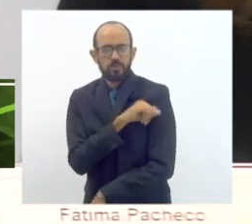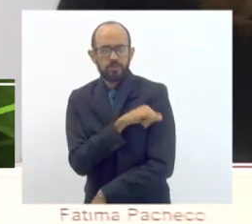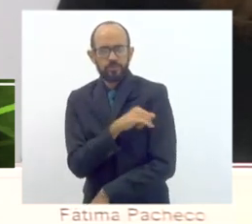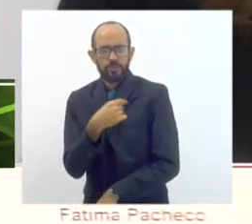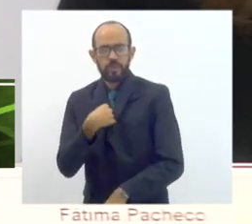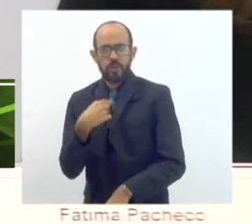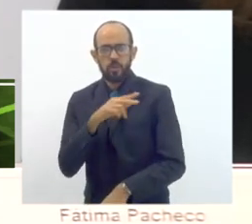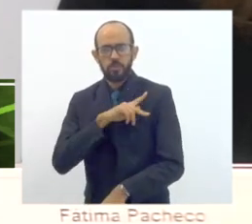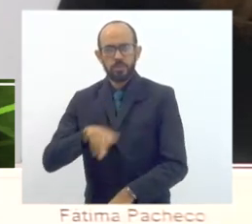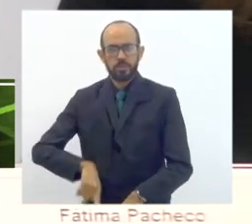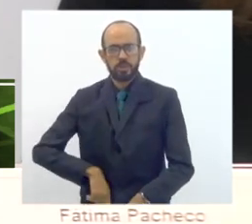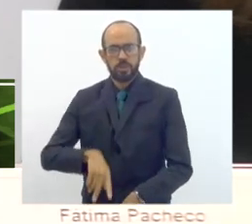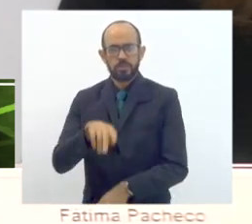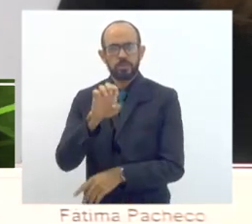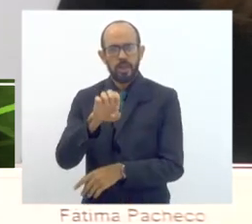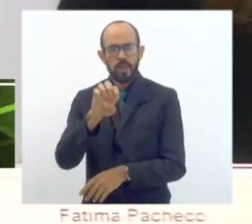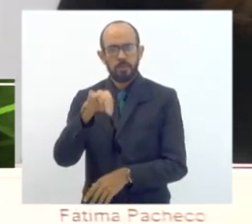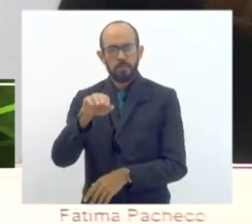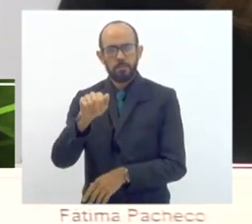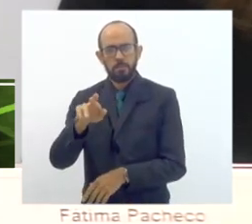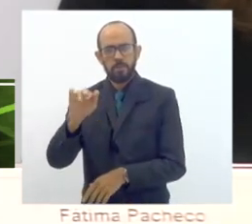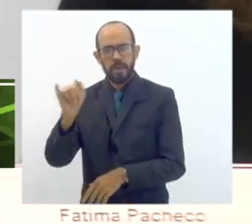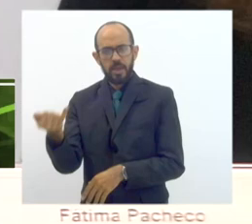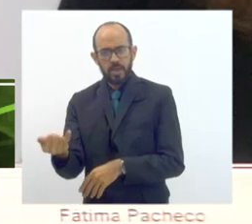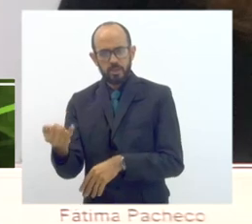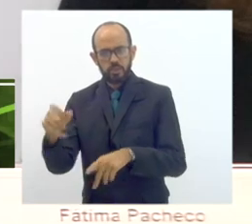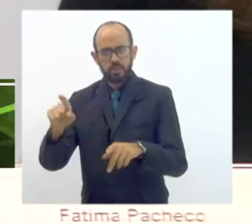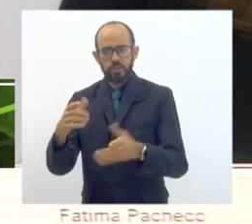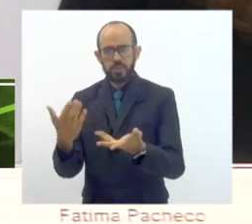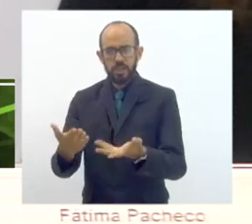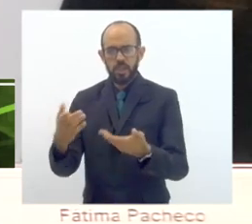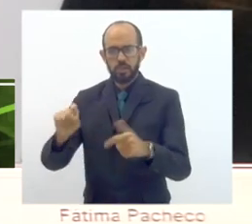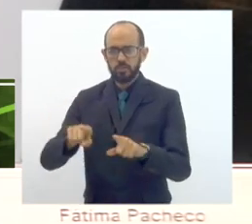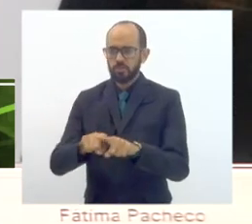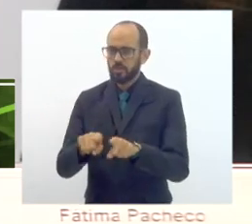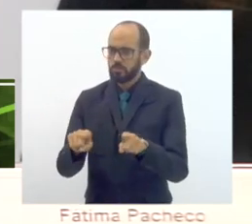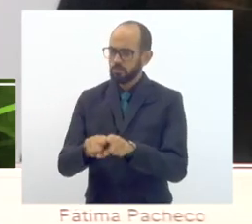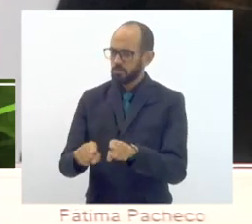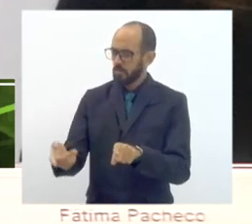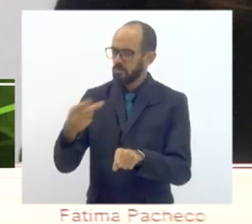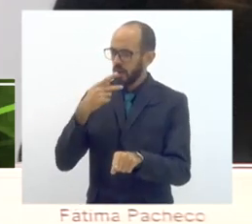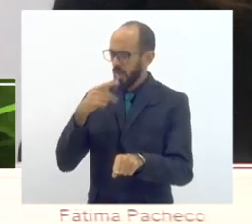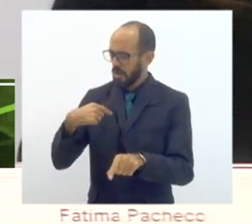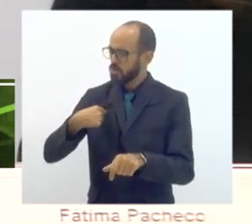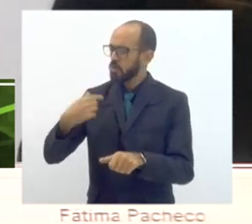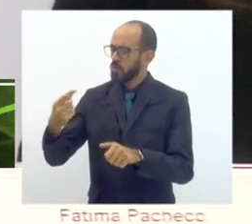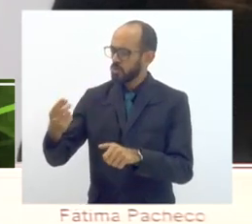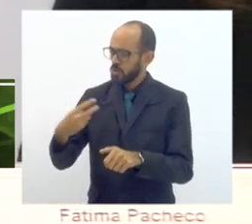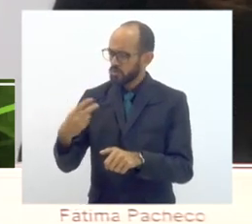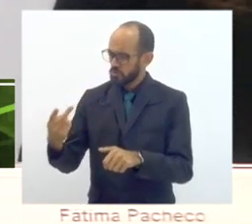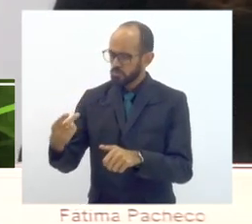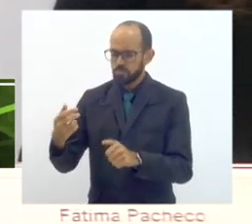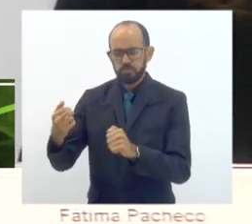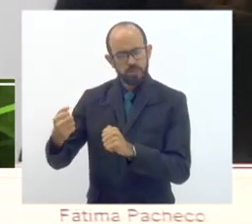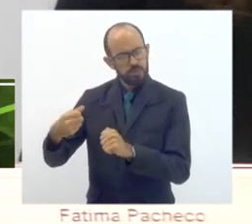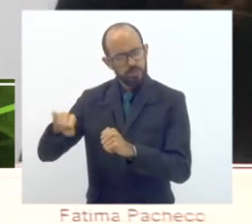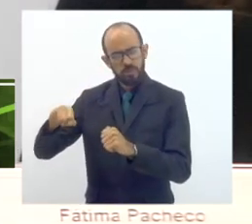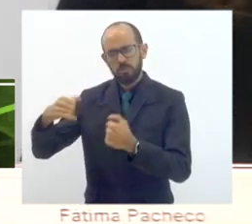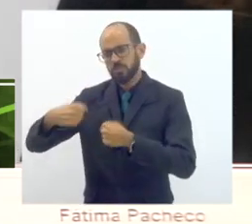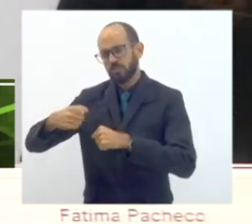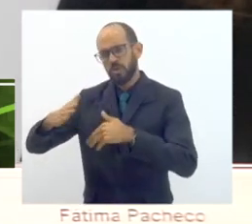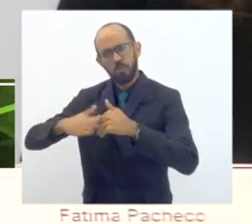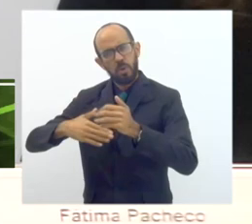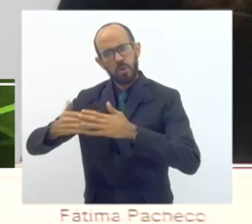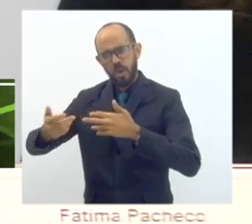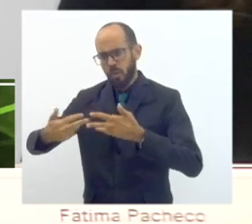EMERGE, da Associação de Todos os Prefeitos do Estado de Janeiro, quero me colocar lado a lado com vocês, doutor Rodrigo, para a gente estar fazendo essas